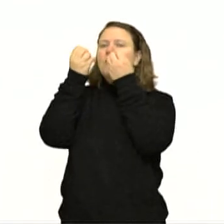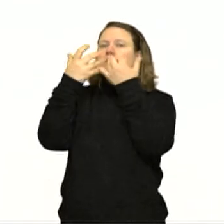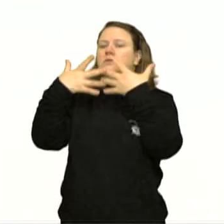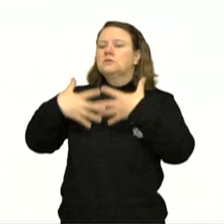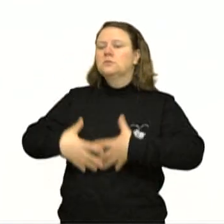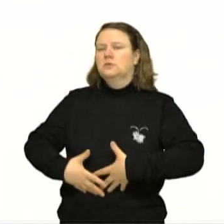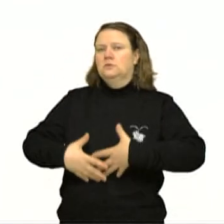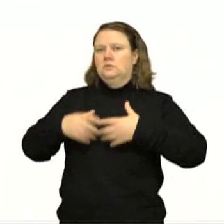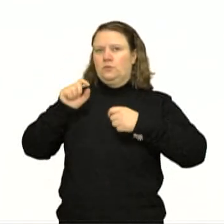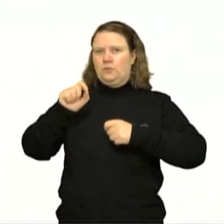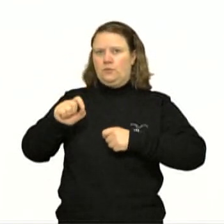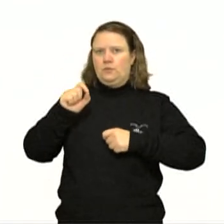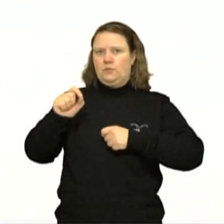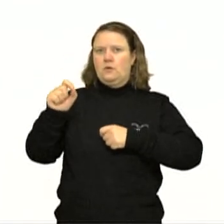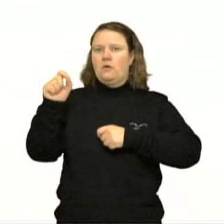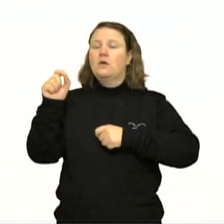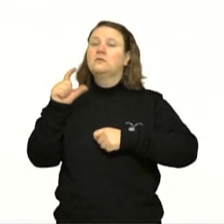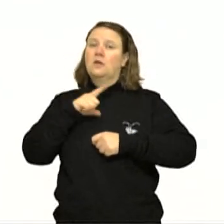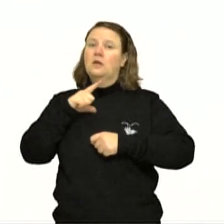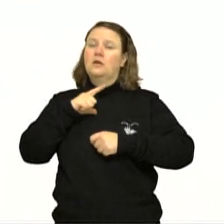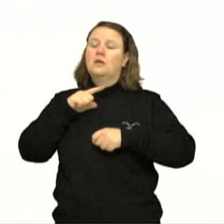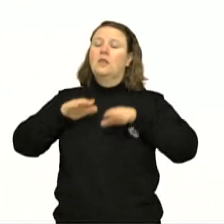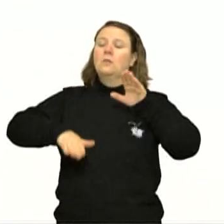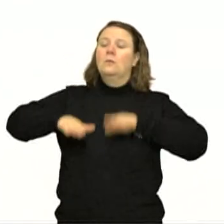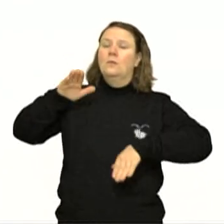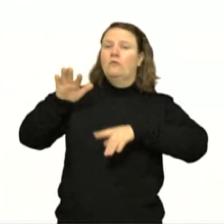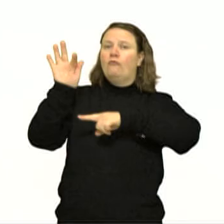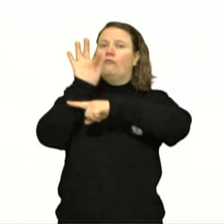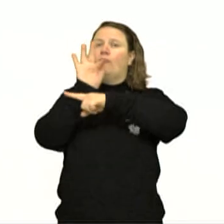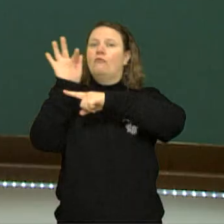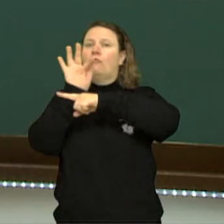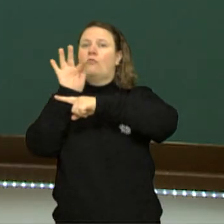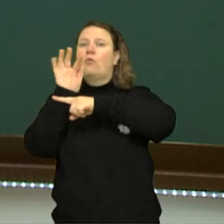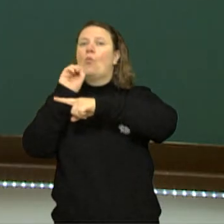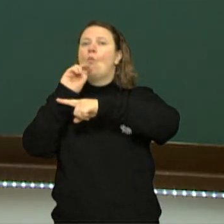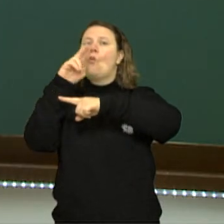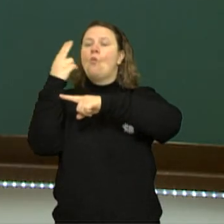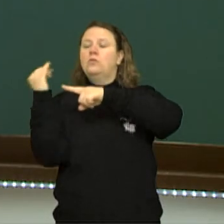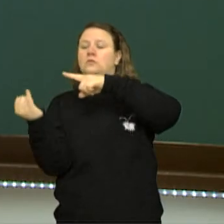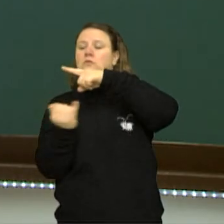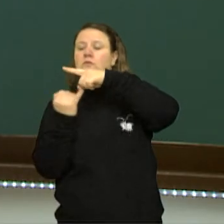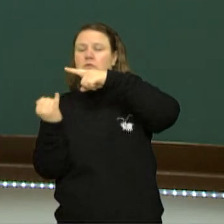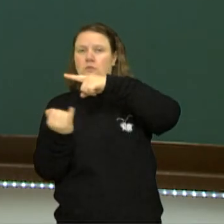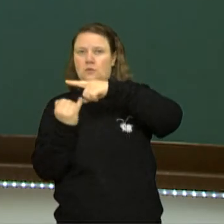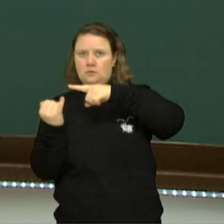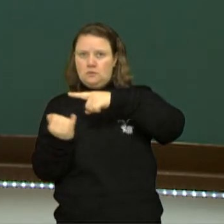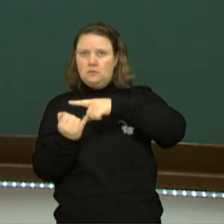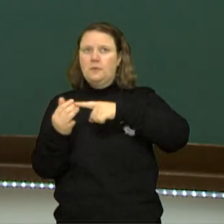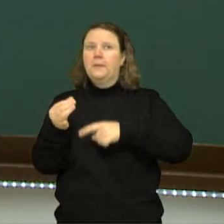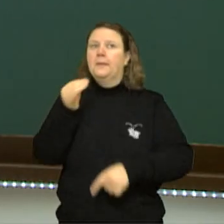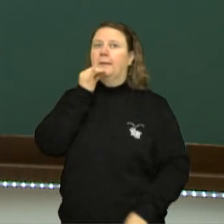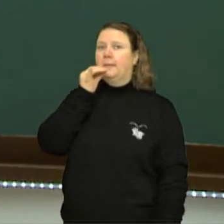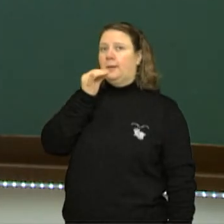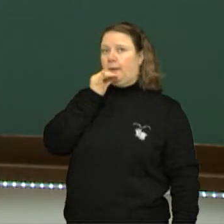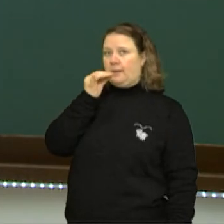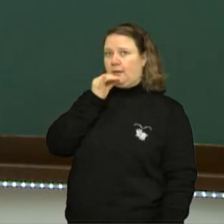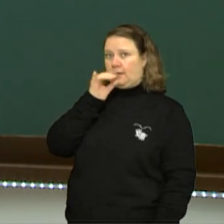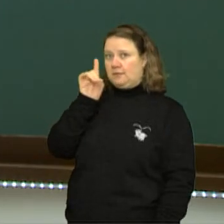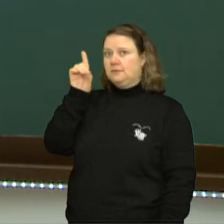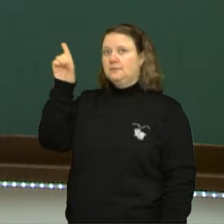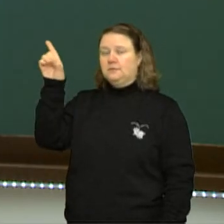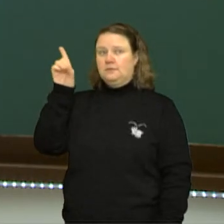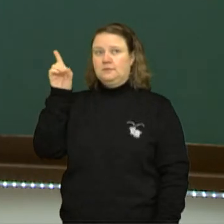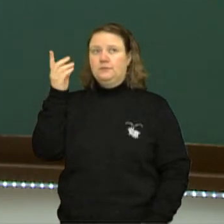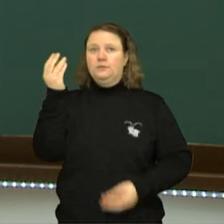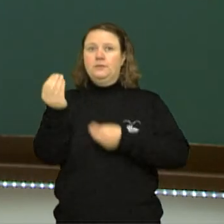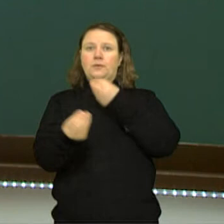aí com níveis de formalidade diferentes, mas as duas frases significam por exemplo, né? Like and such as, que significam